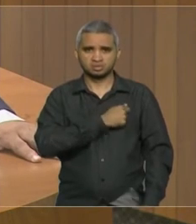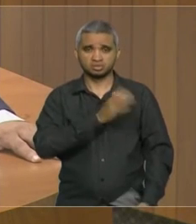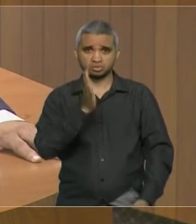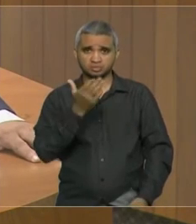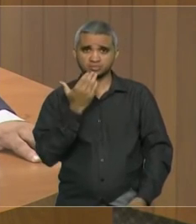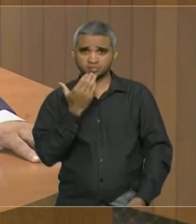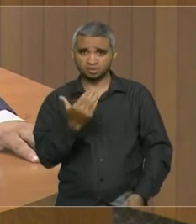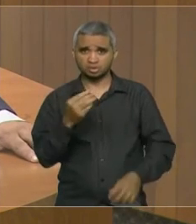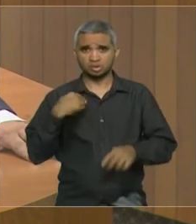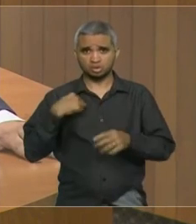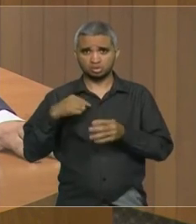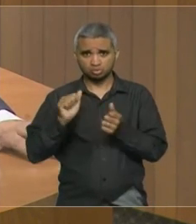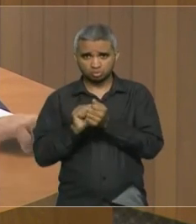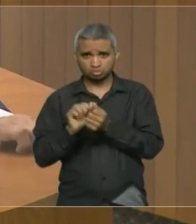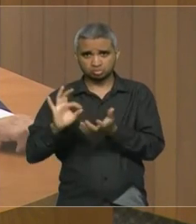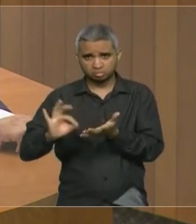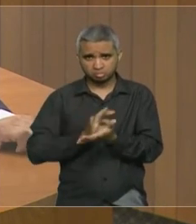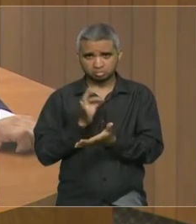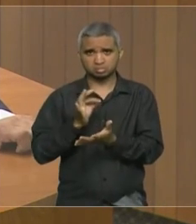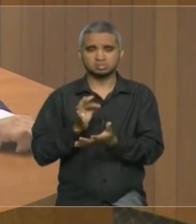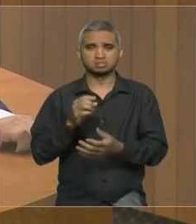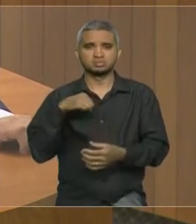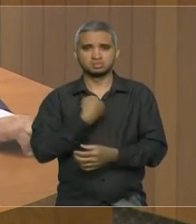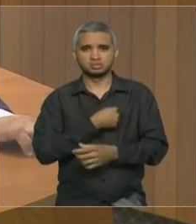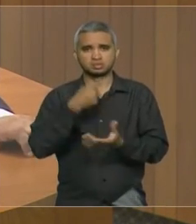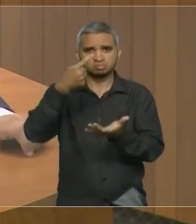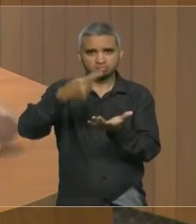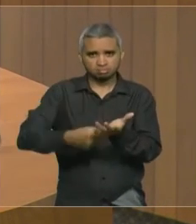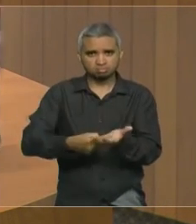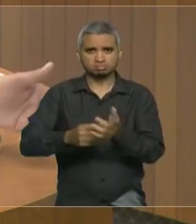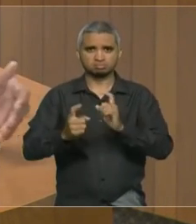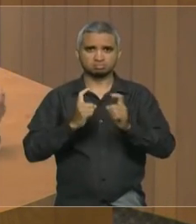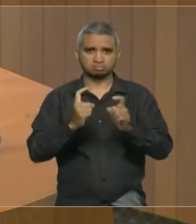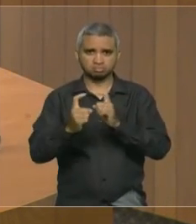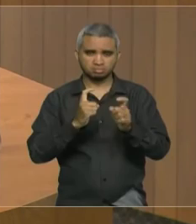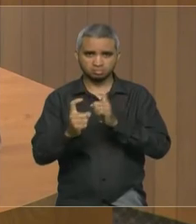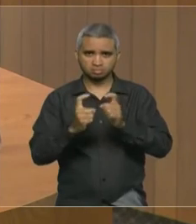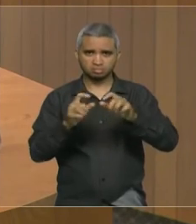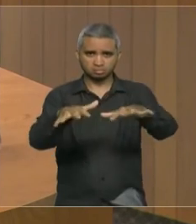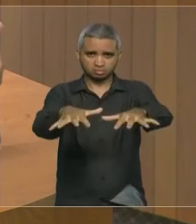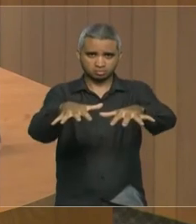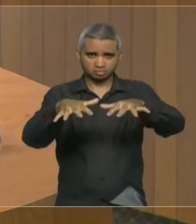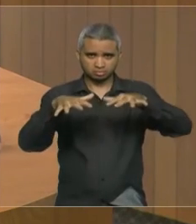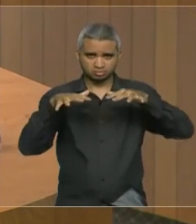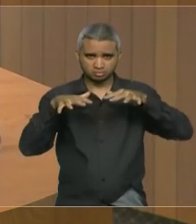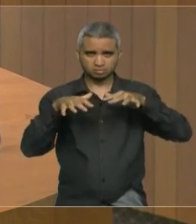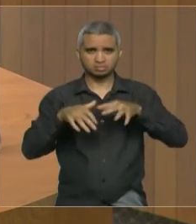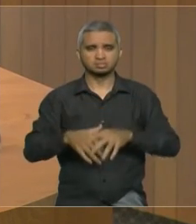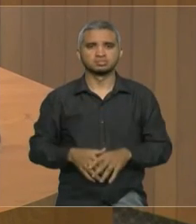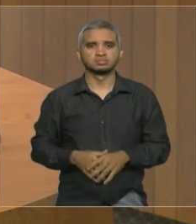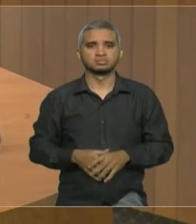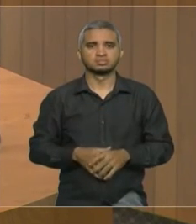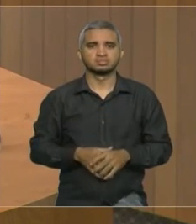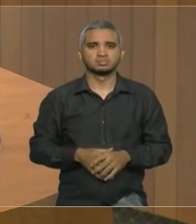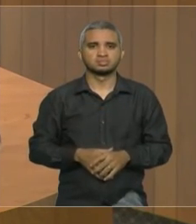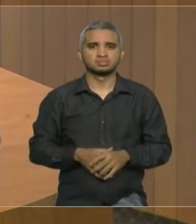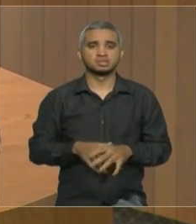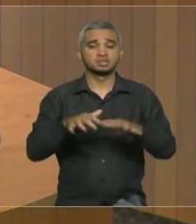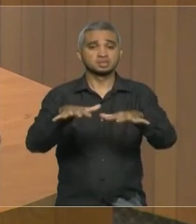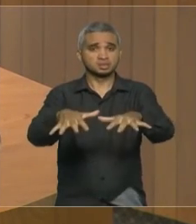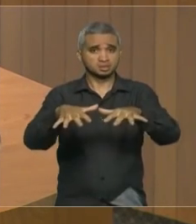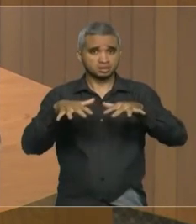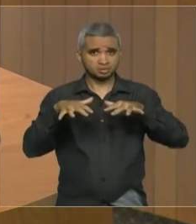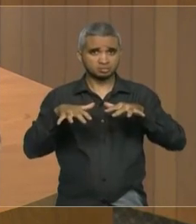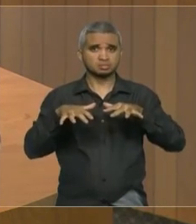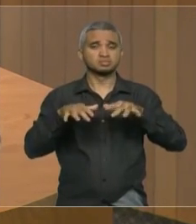subscrevi, para que nós façamos também uma reunião, uma assembleia, que é a Assembleia Itinerante, a Assembleia